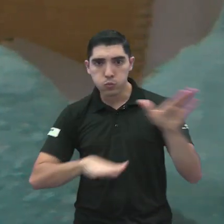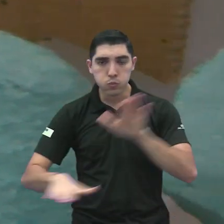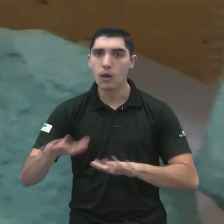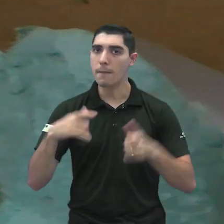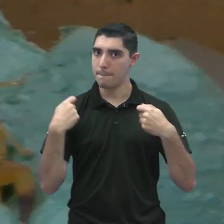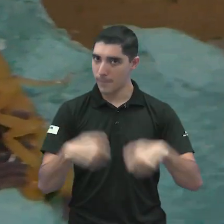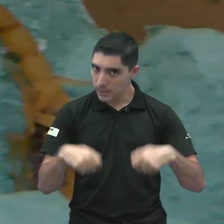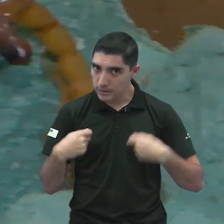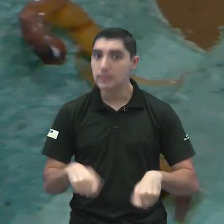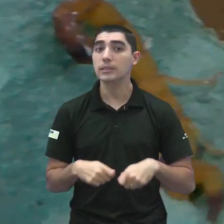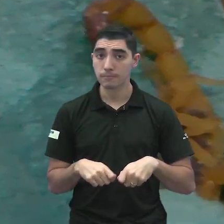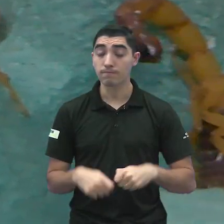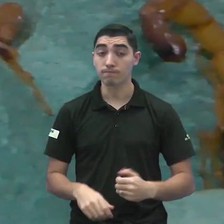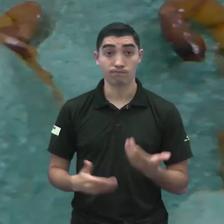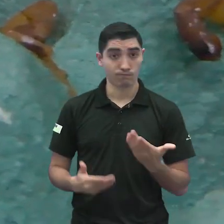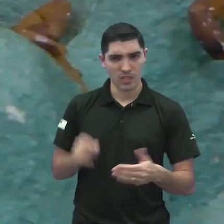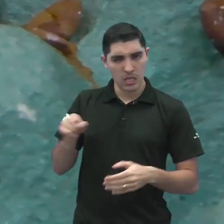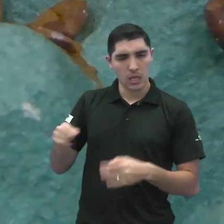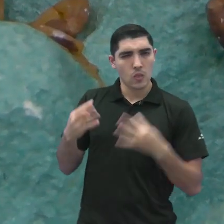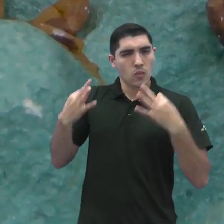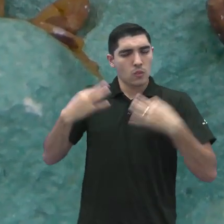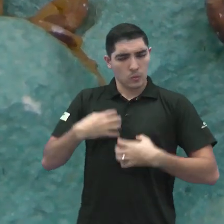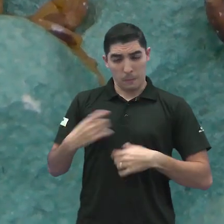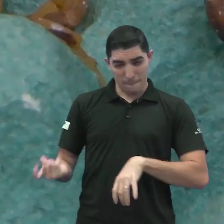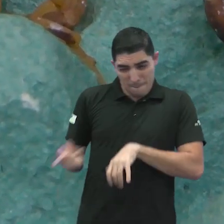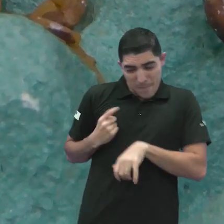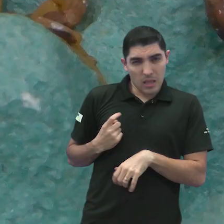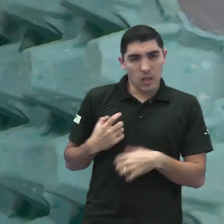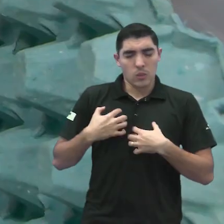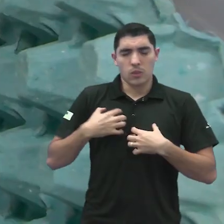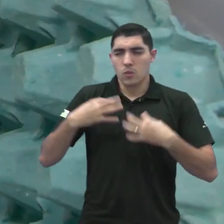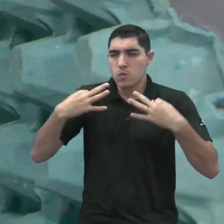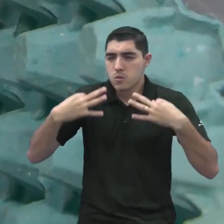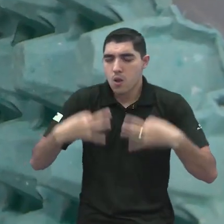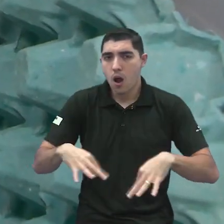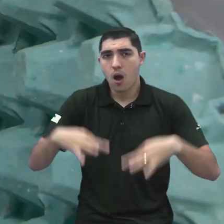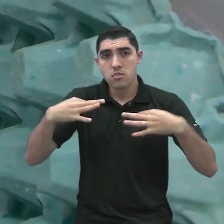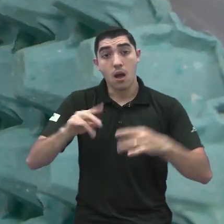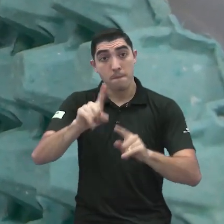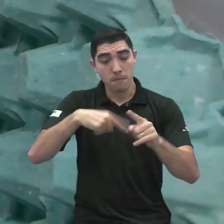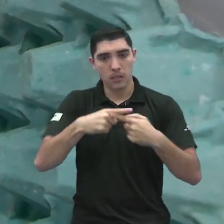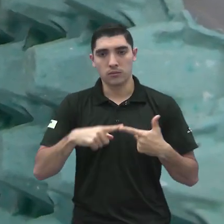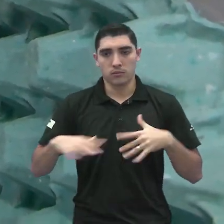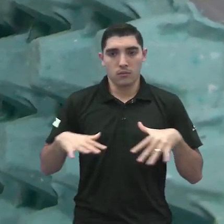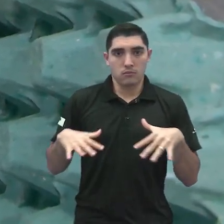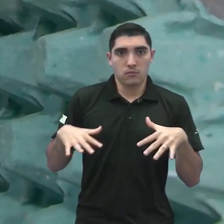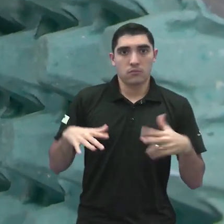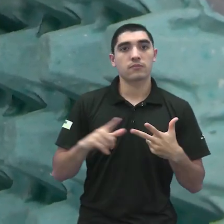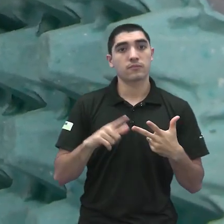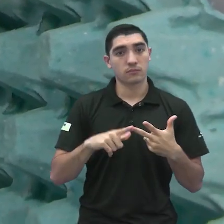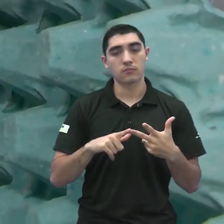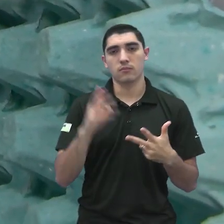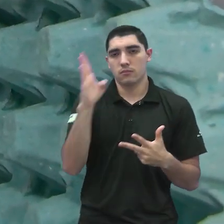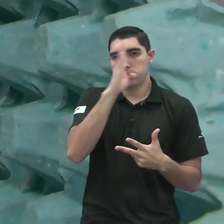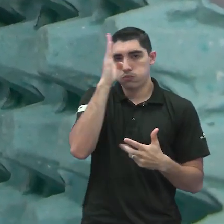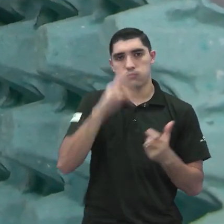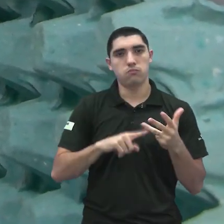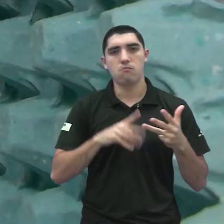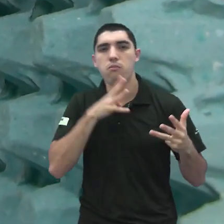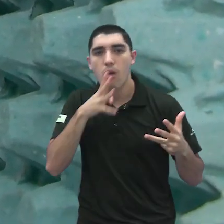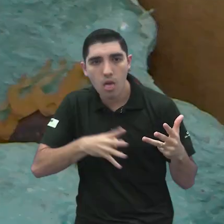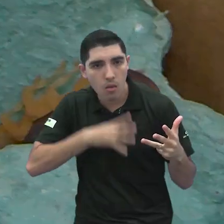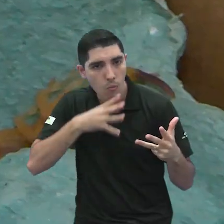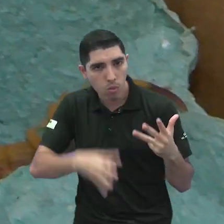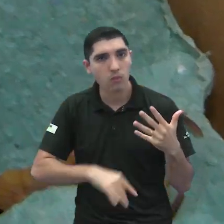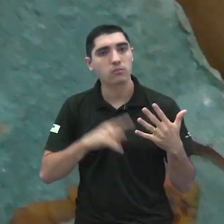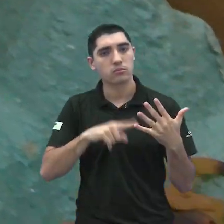dor intensa, uma picada pode ocasionar tremores, náuseas, vômitos, alterações